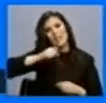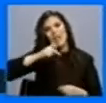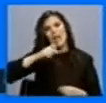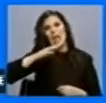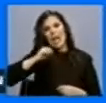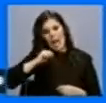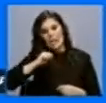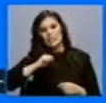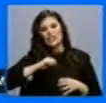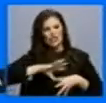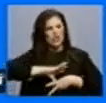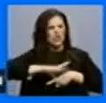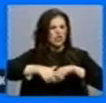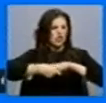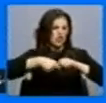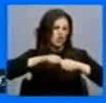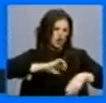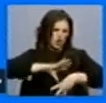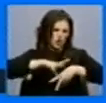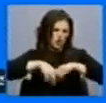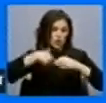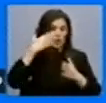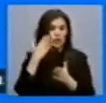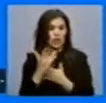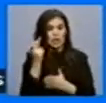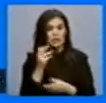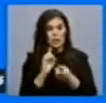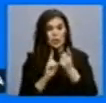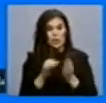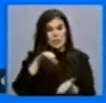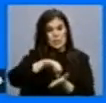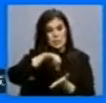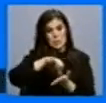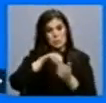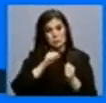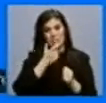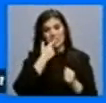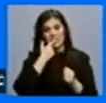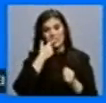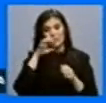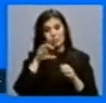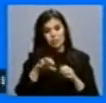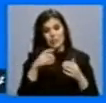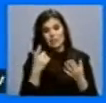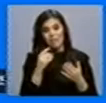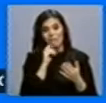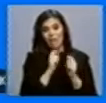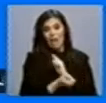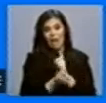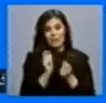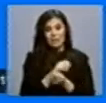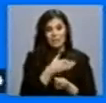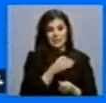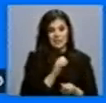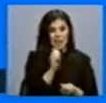rasgar autenticamente e deixando apenas então só um núcleo rochoso. E, portanto, consegue alterar, num diâmetro de 70